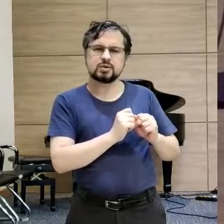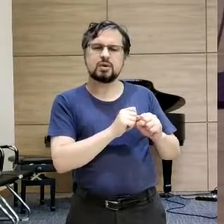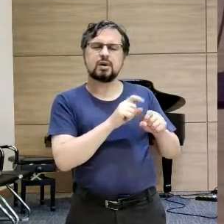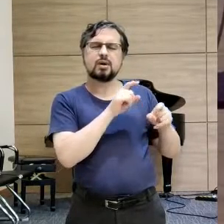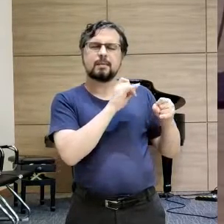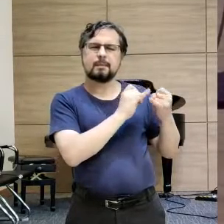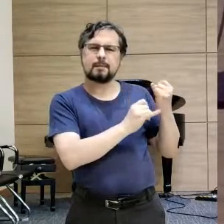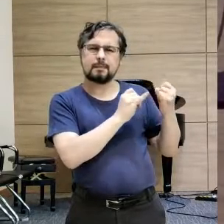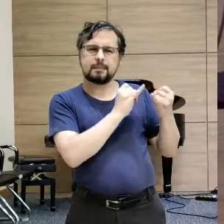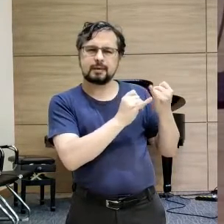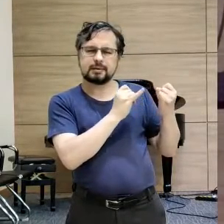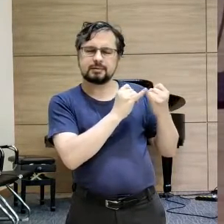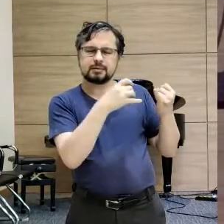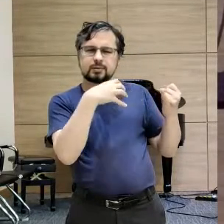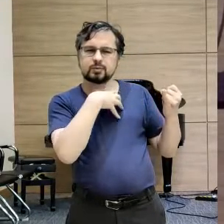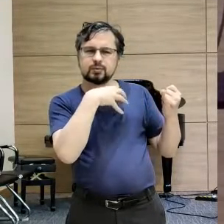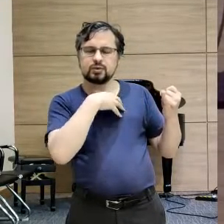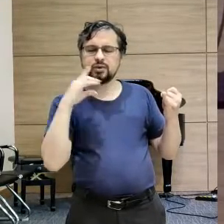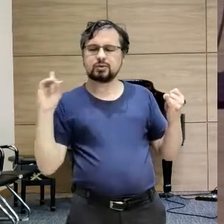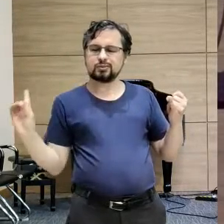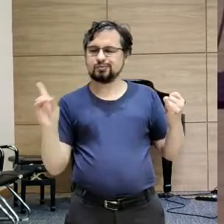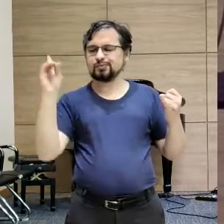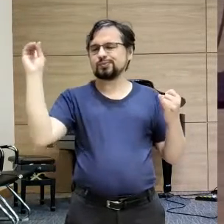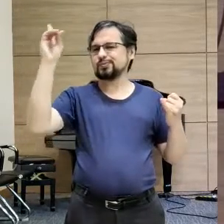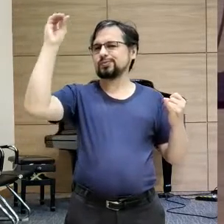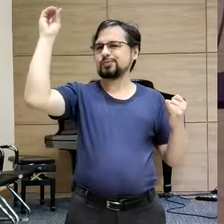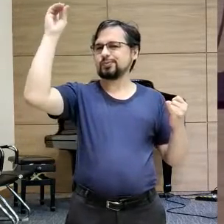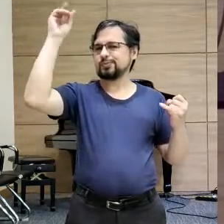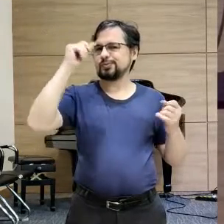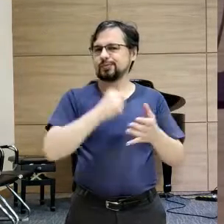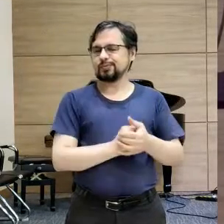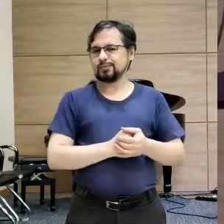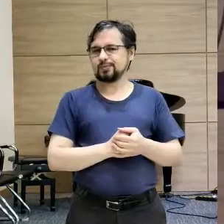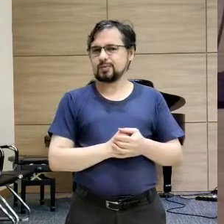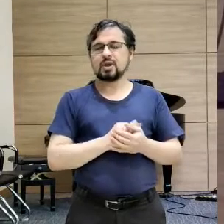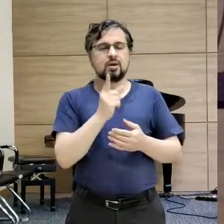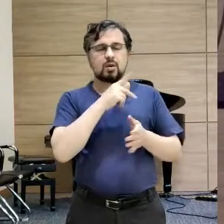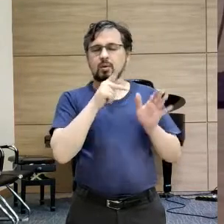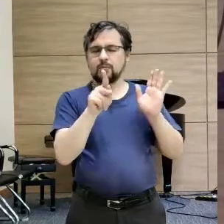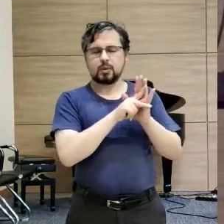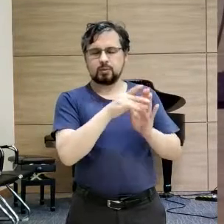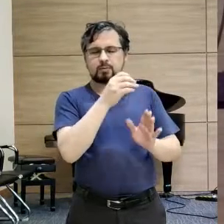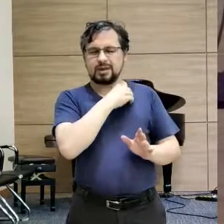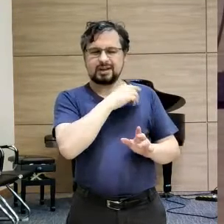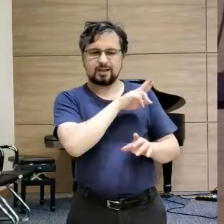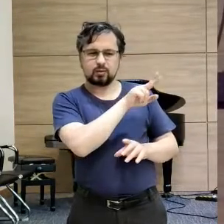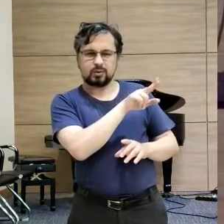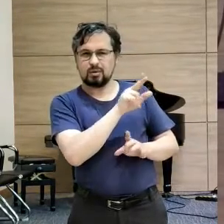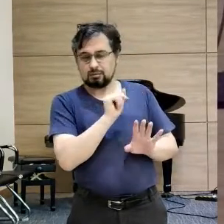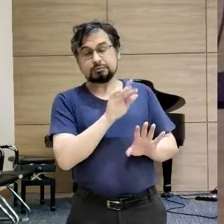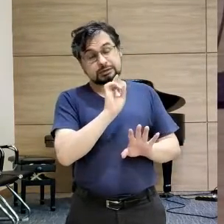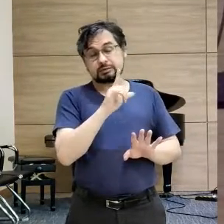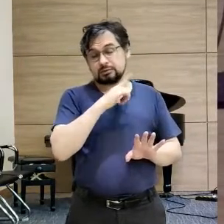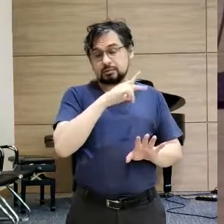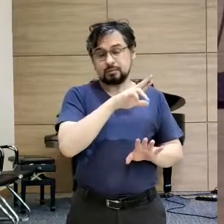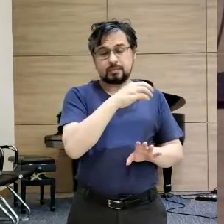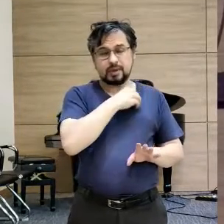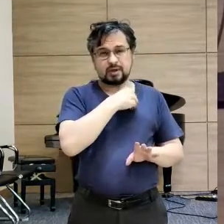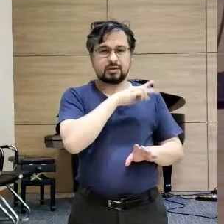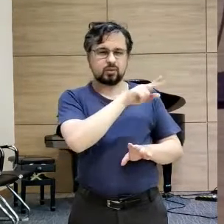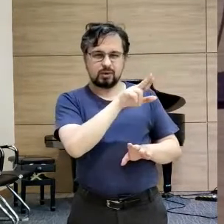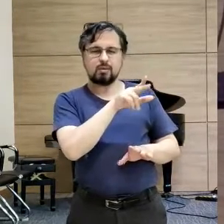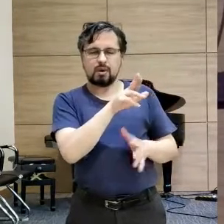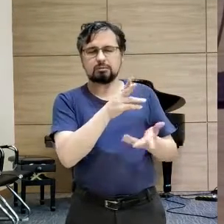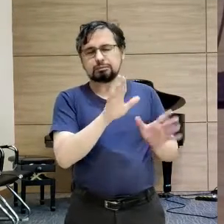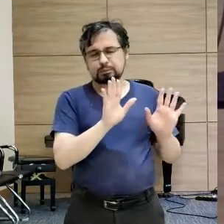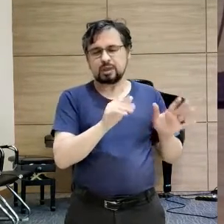à situação de Davi? Veja, eu não estou dizendo ao pecado de Davi. Se você tiver, também. Mas